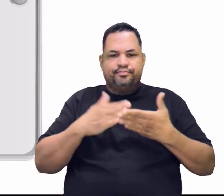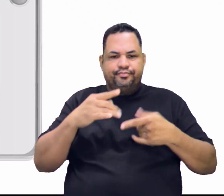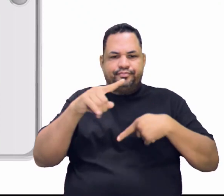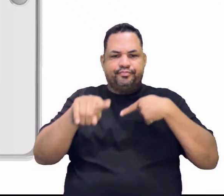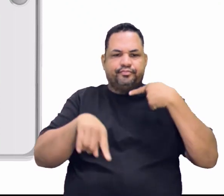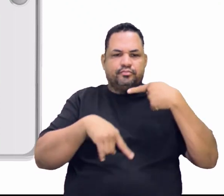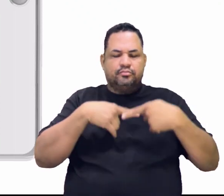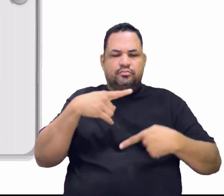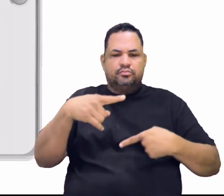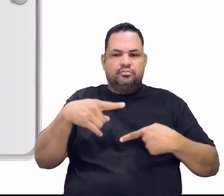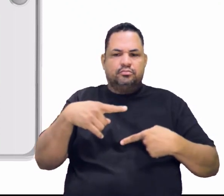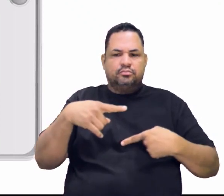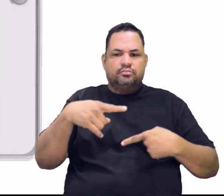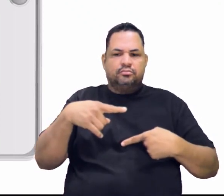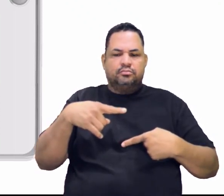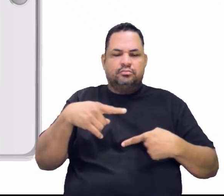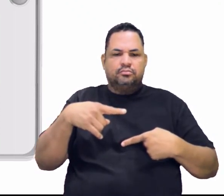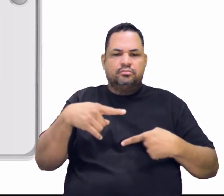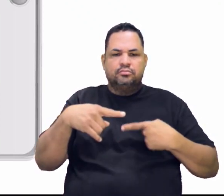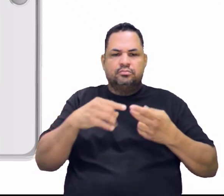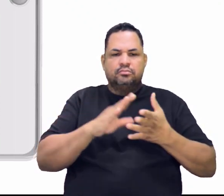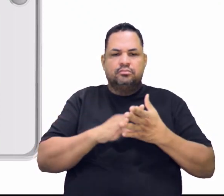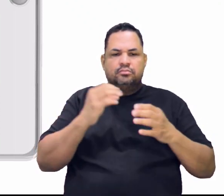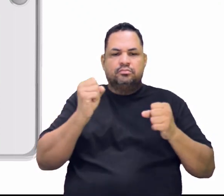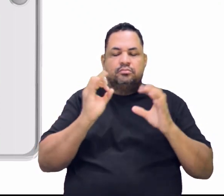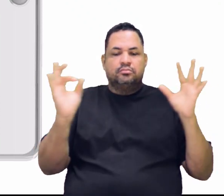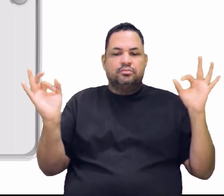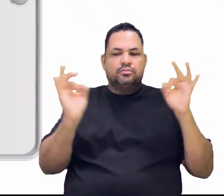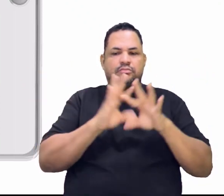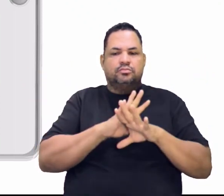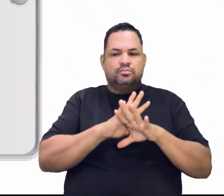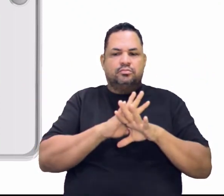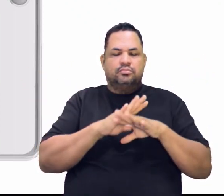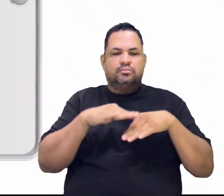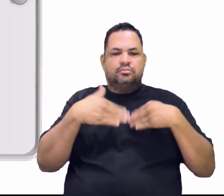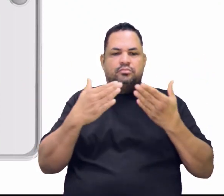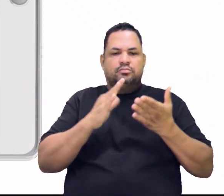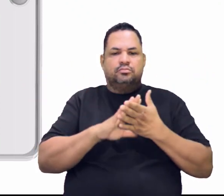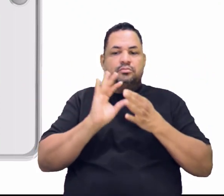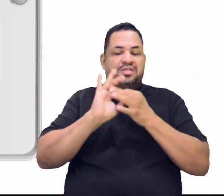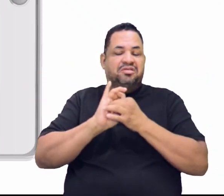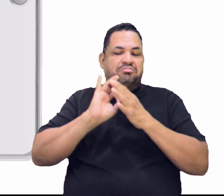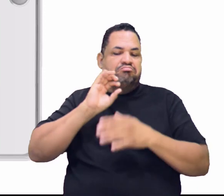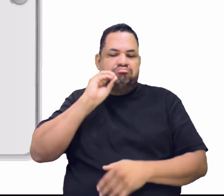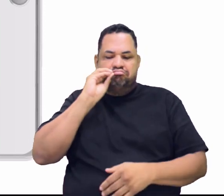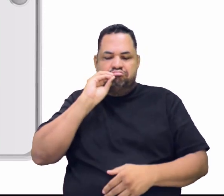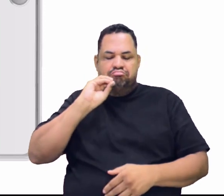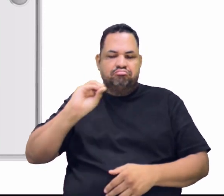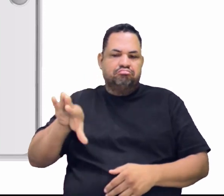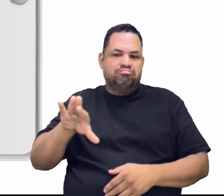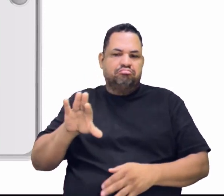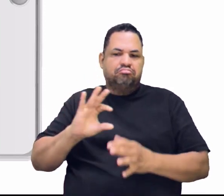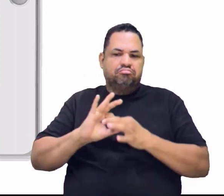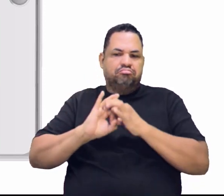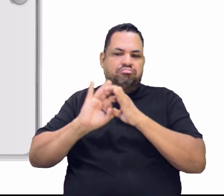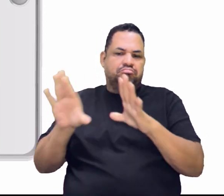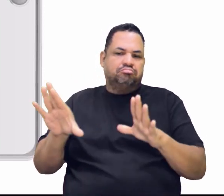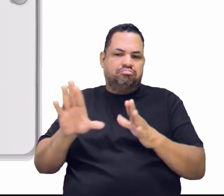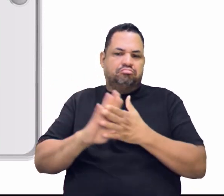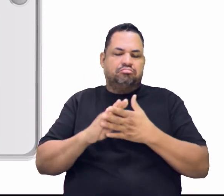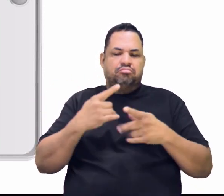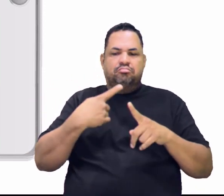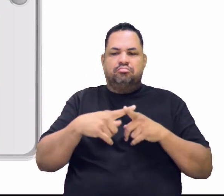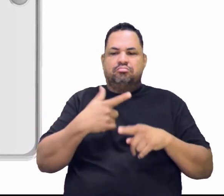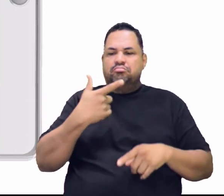e após a sua conclusão. Vão ser abandonados, porque no Guaporé não tinha